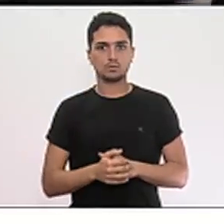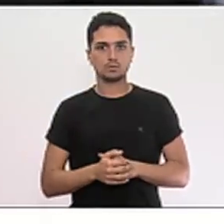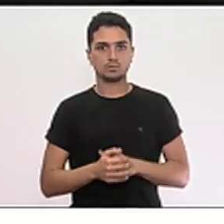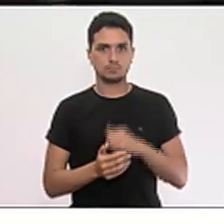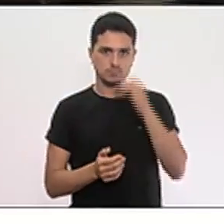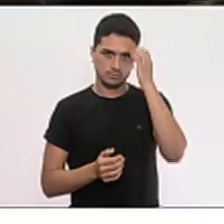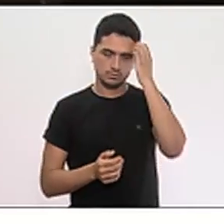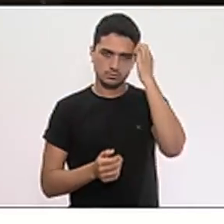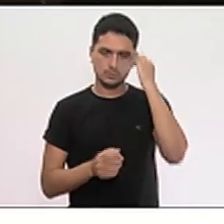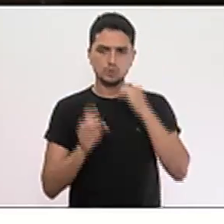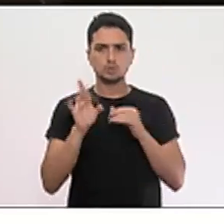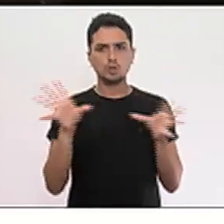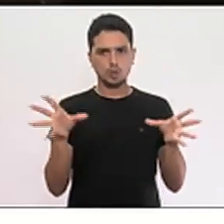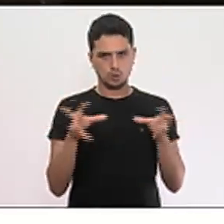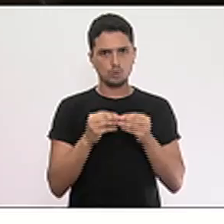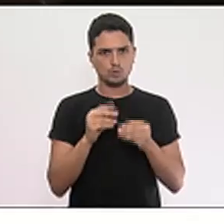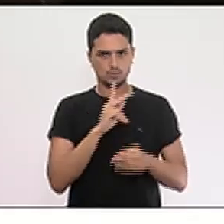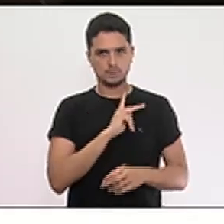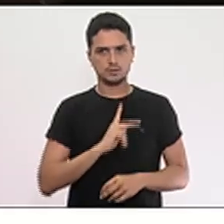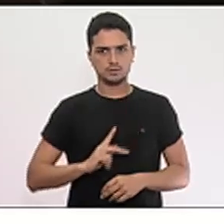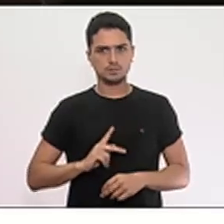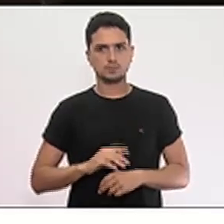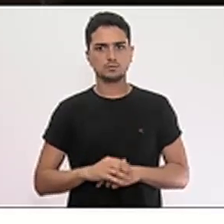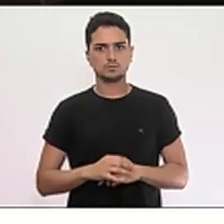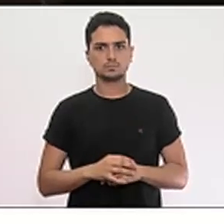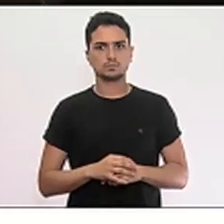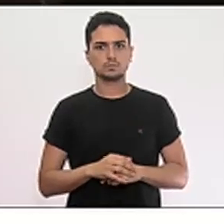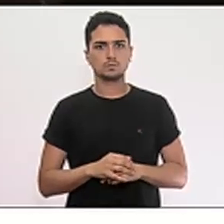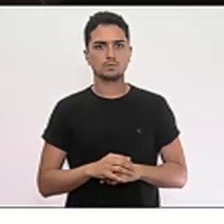Só para concluir, presidente.